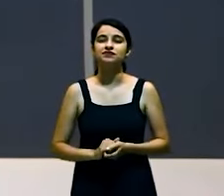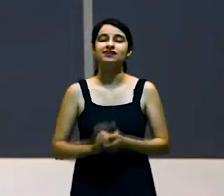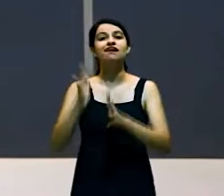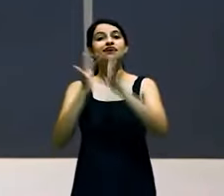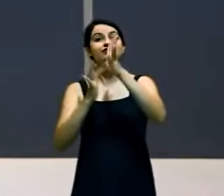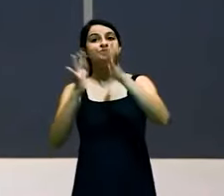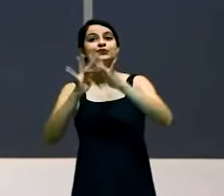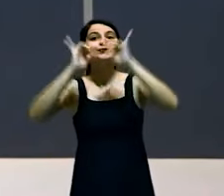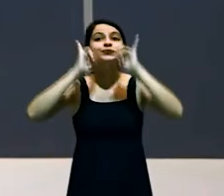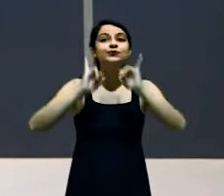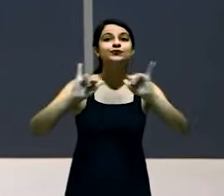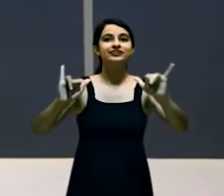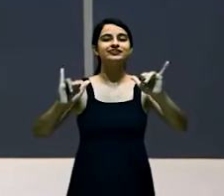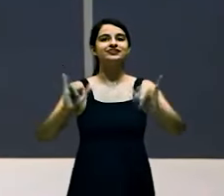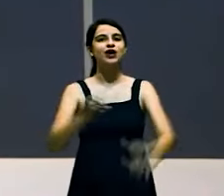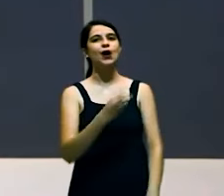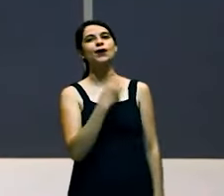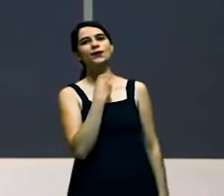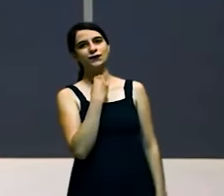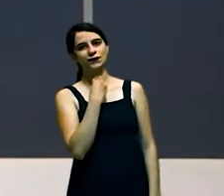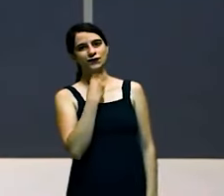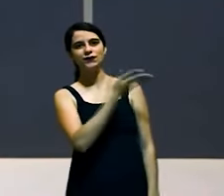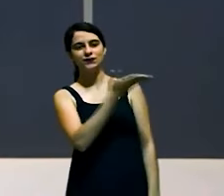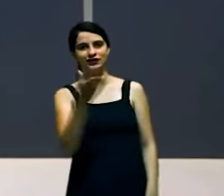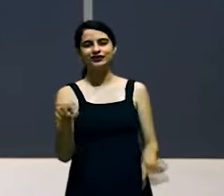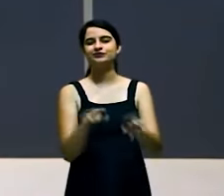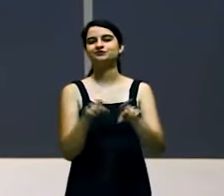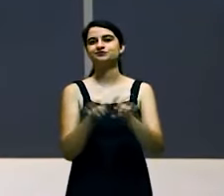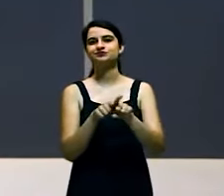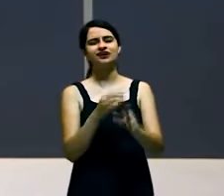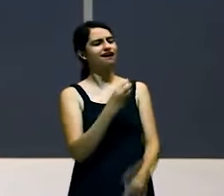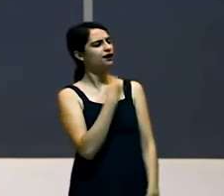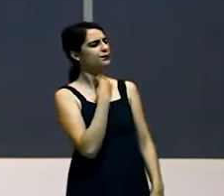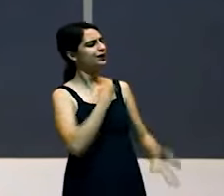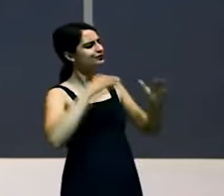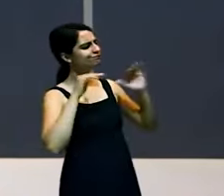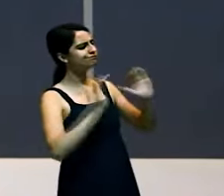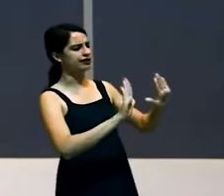Jesus está dizendo para Marta: Marta, para.